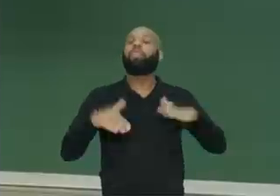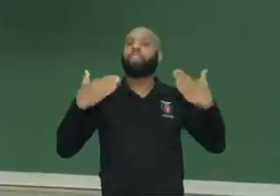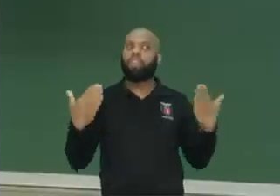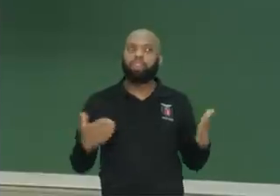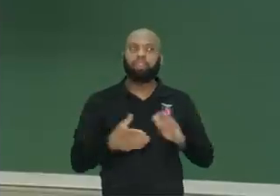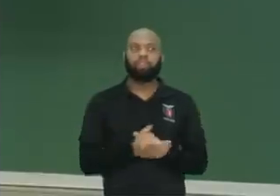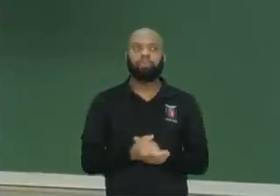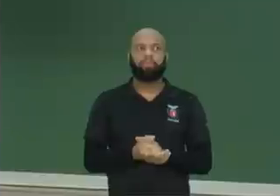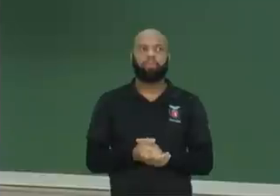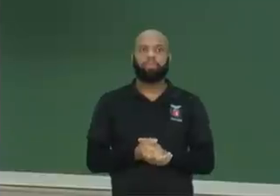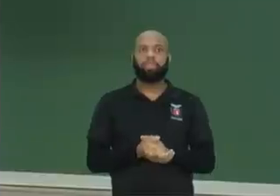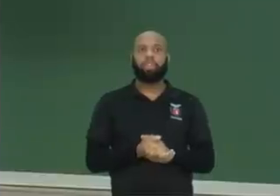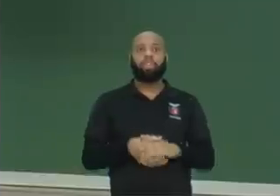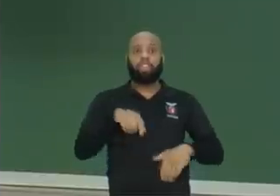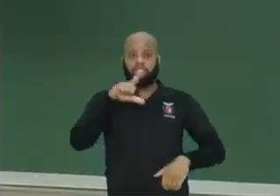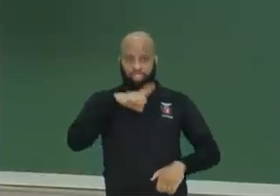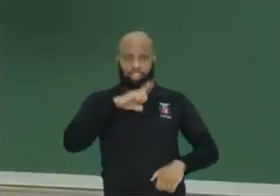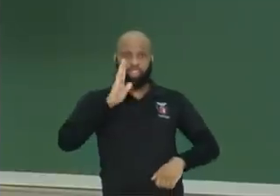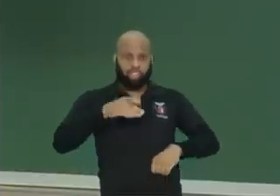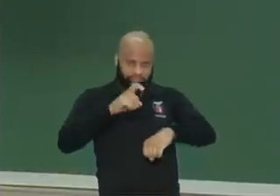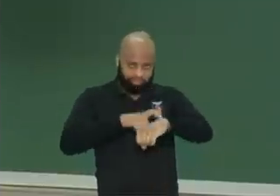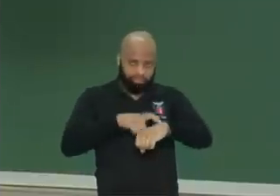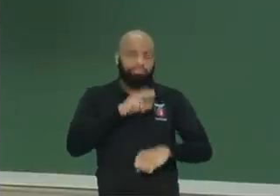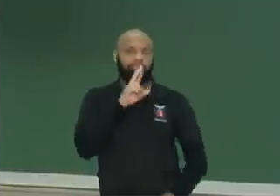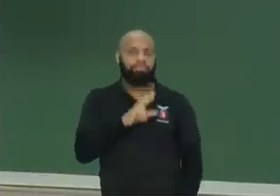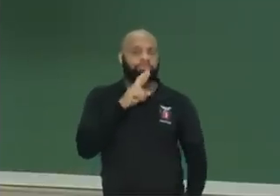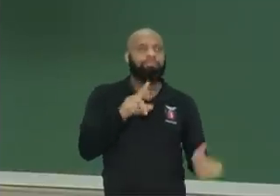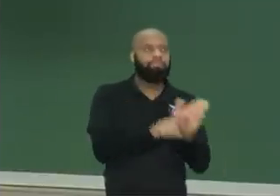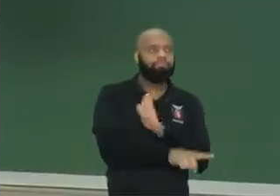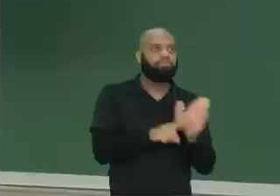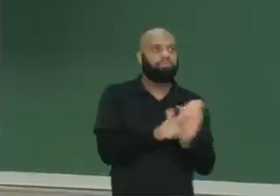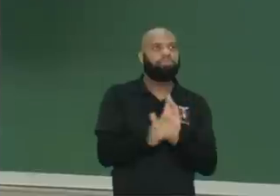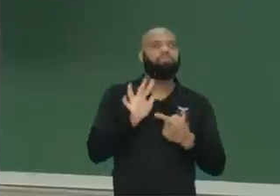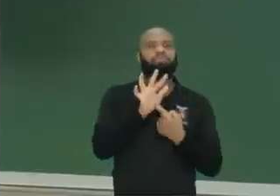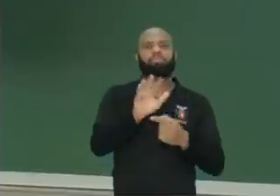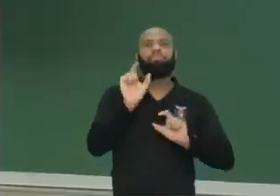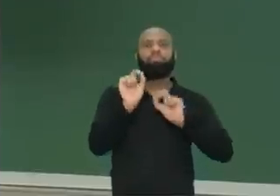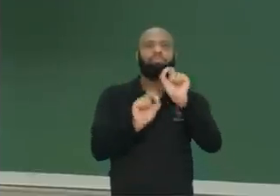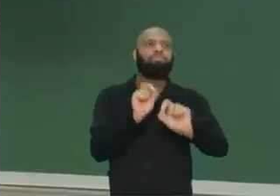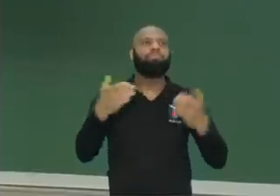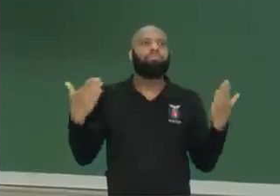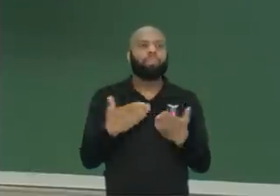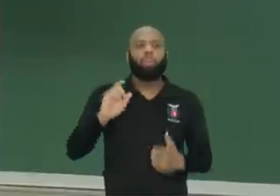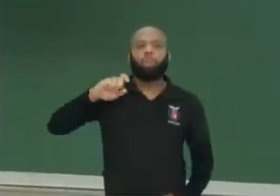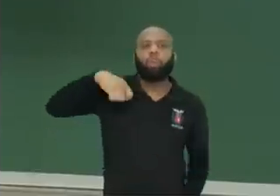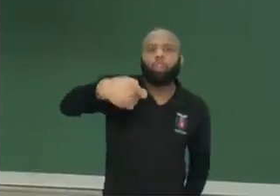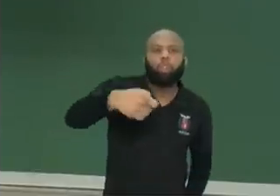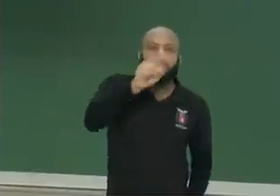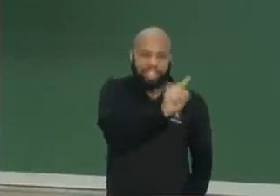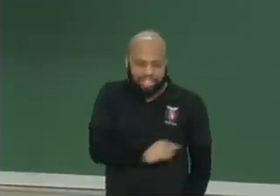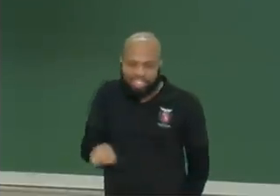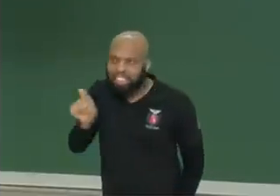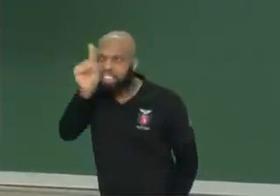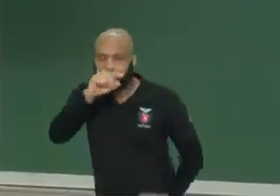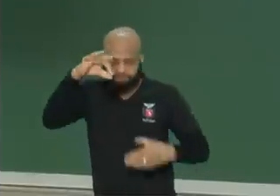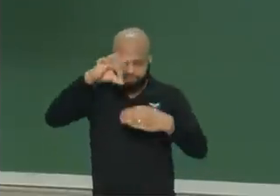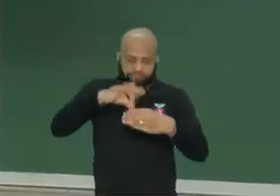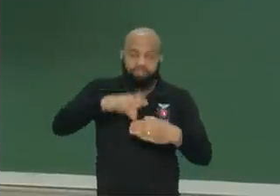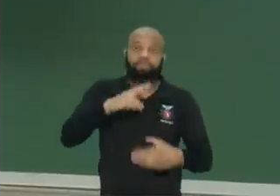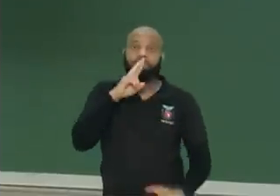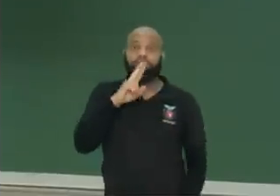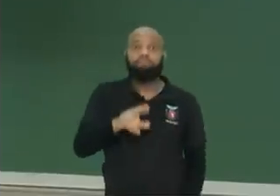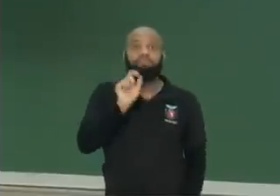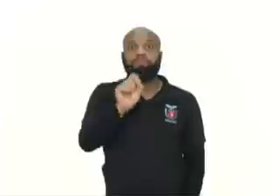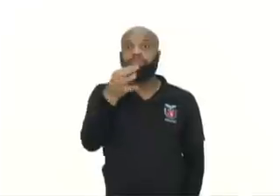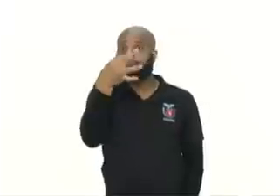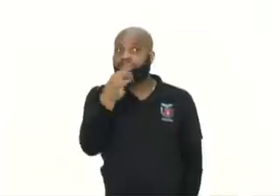Pessoal, tempo aí para vocês resolverem em casa, né, o exercício, e eu trago aqui, né, sobre o ciclo da erva mate. Nós podemos afirmar que a